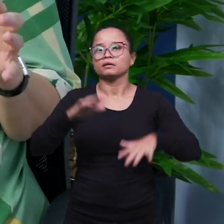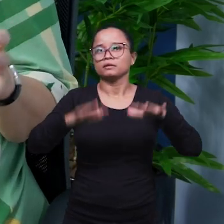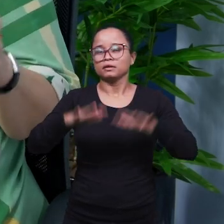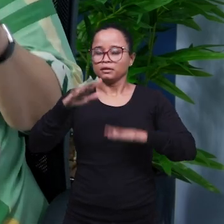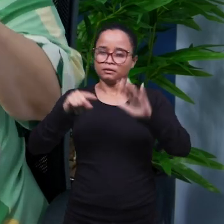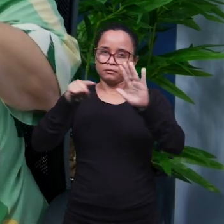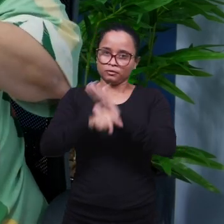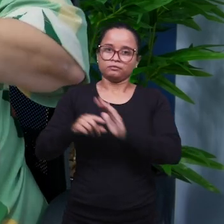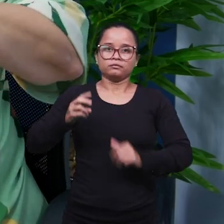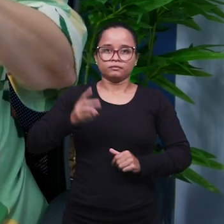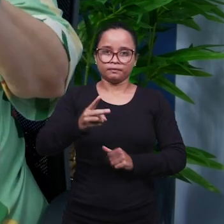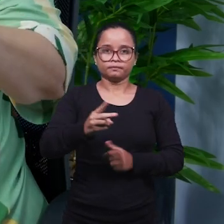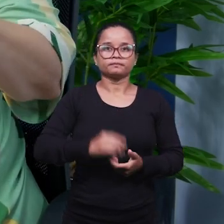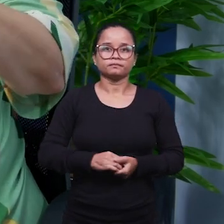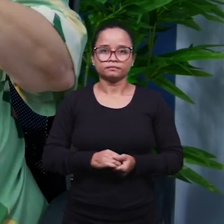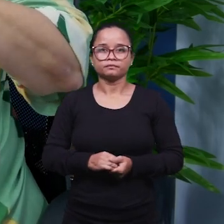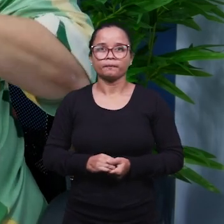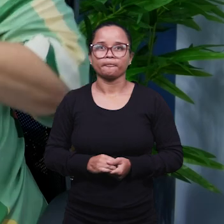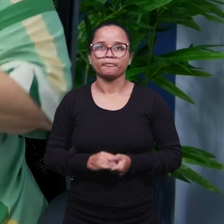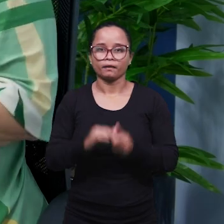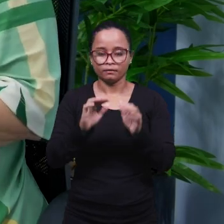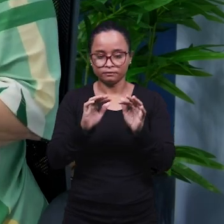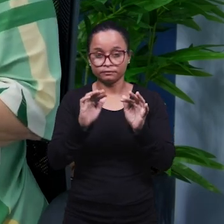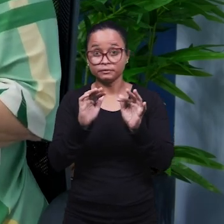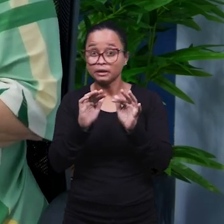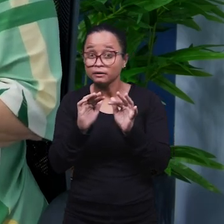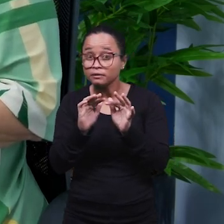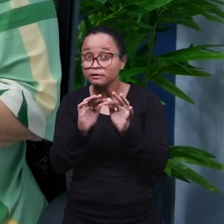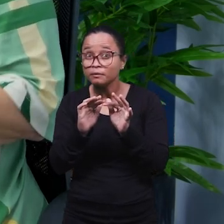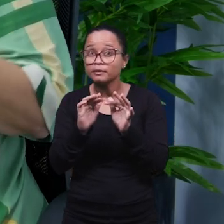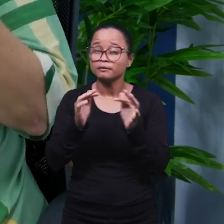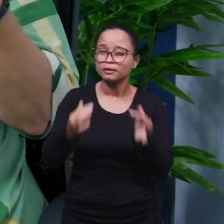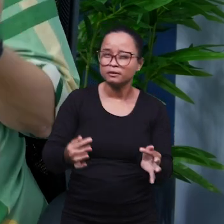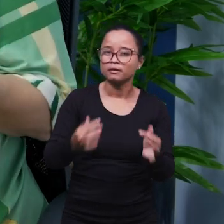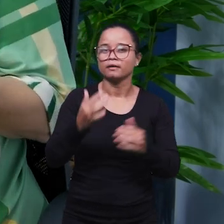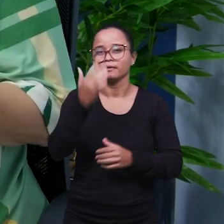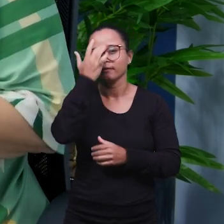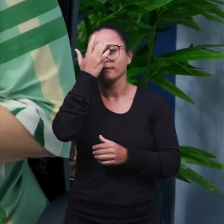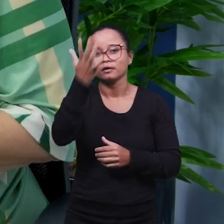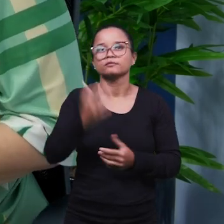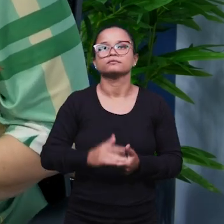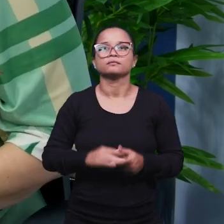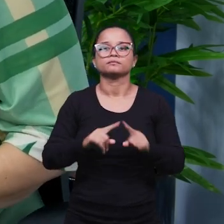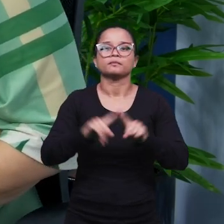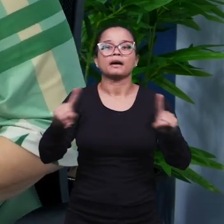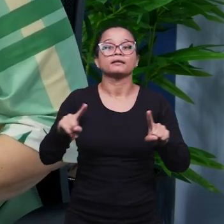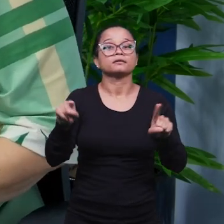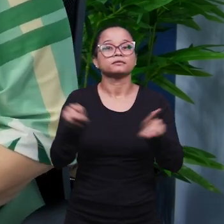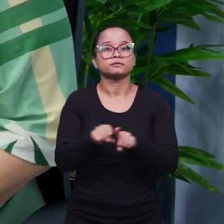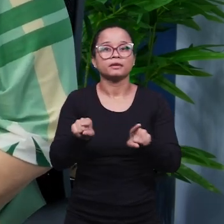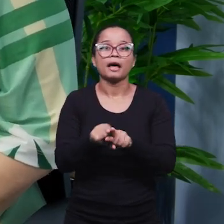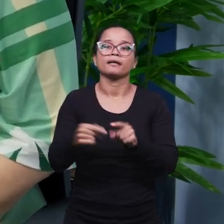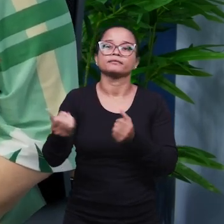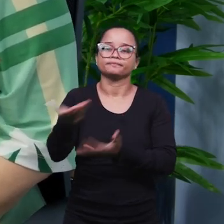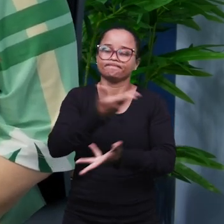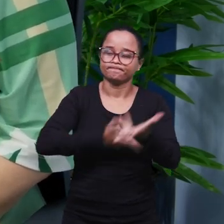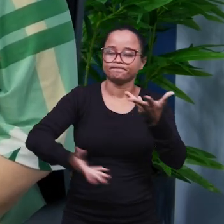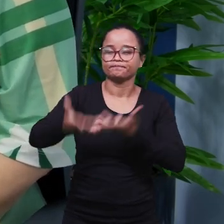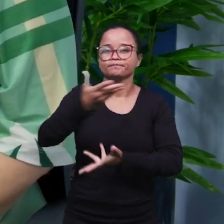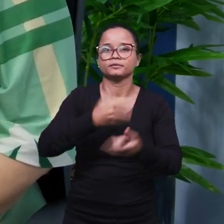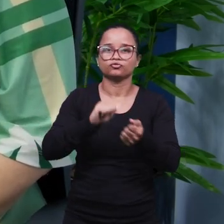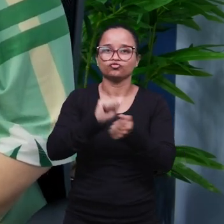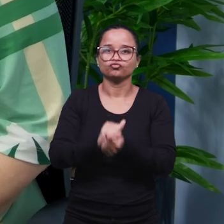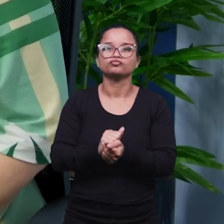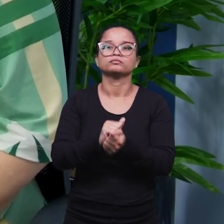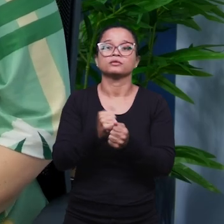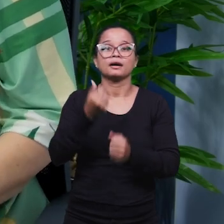mesma pergunta, às vezes nós fazemos uma simplificação para ter mais acesso, mas elas podem participar